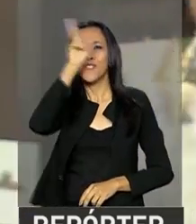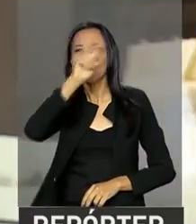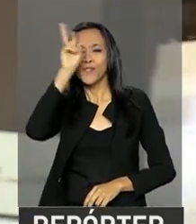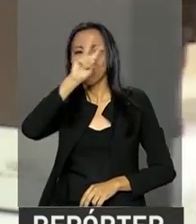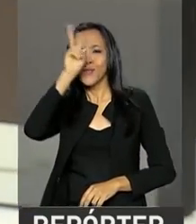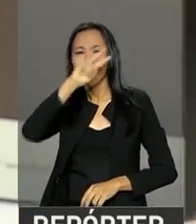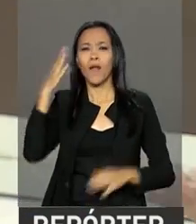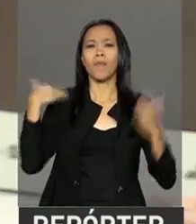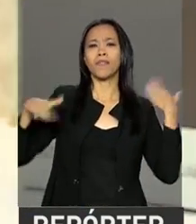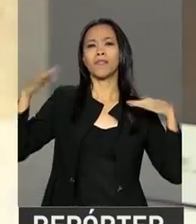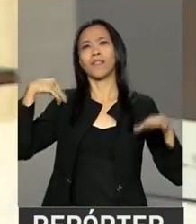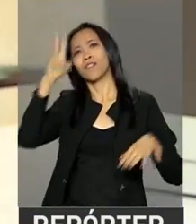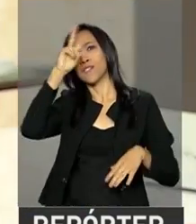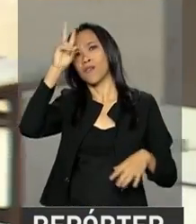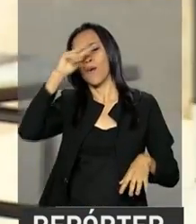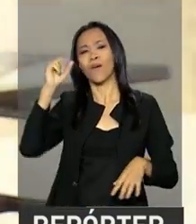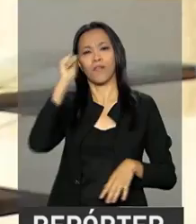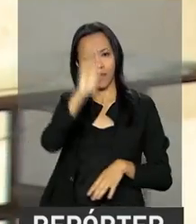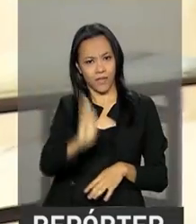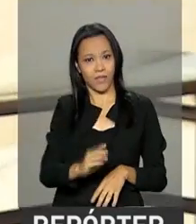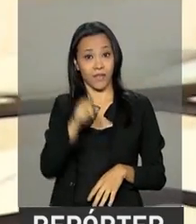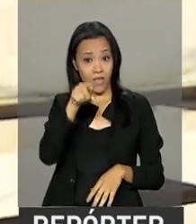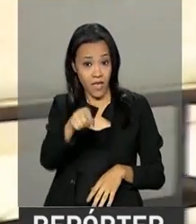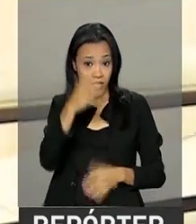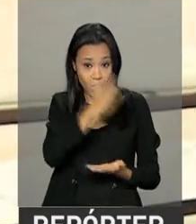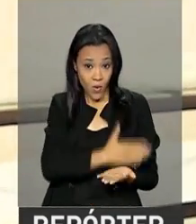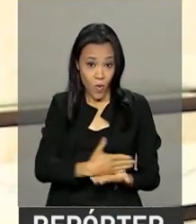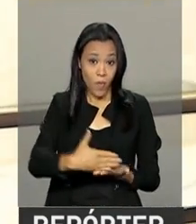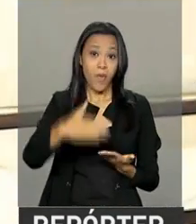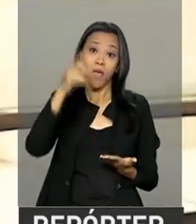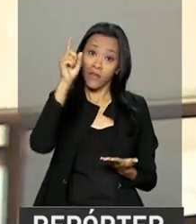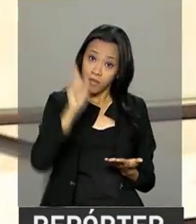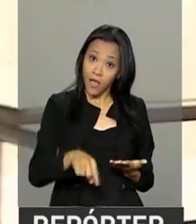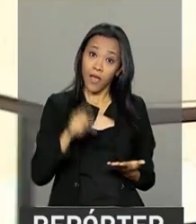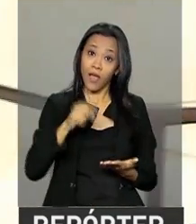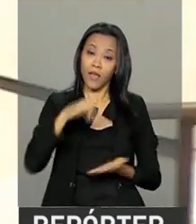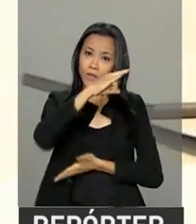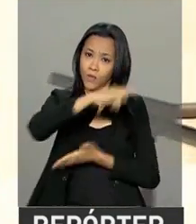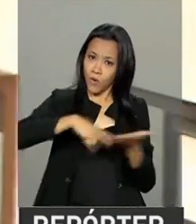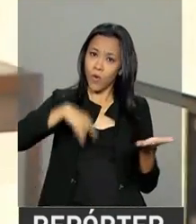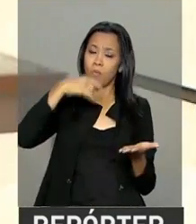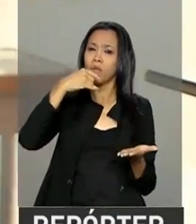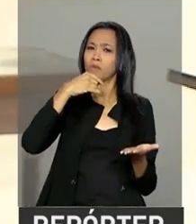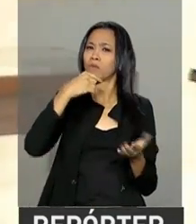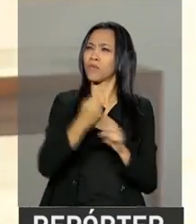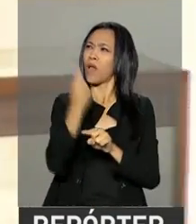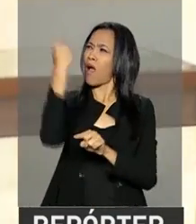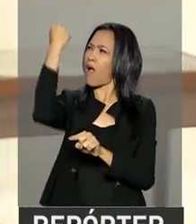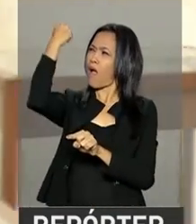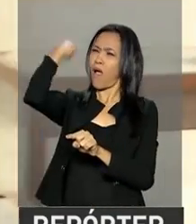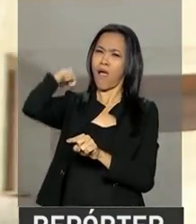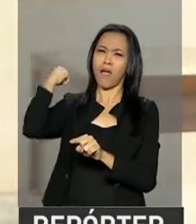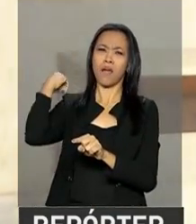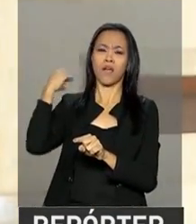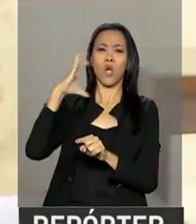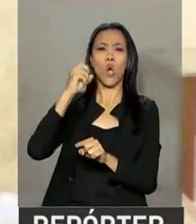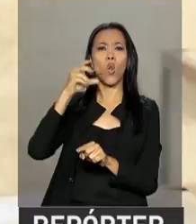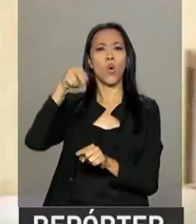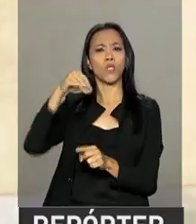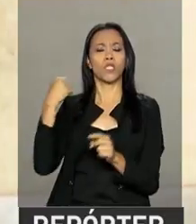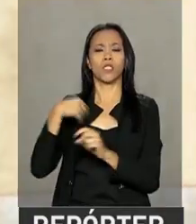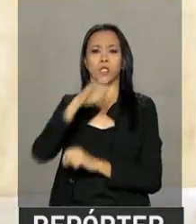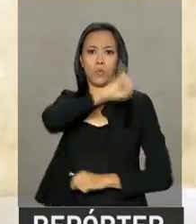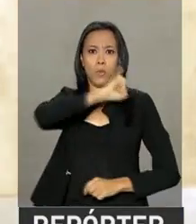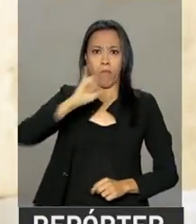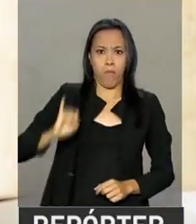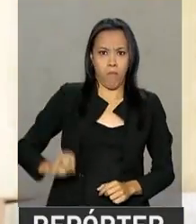Brasil e essa viagem no tempo começa com documentos do Brasil colônia passa pelo período imperial